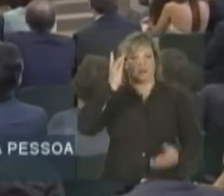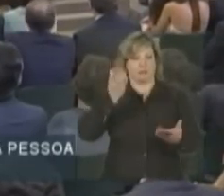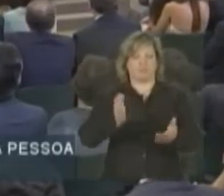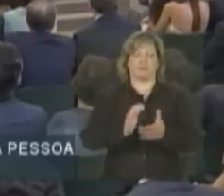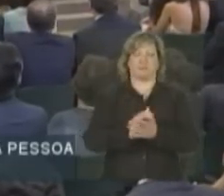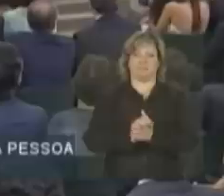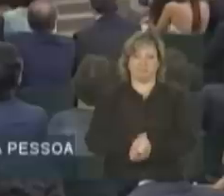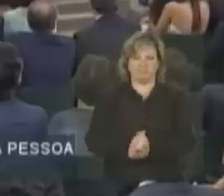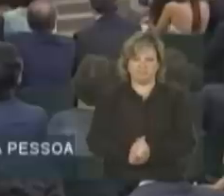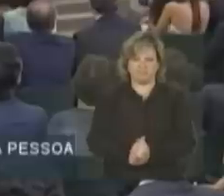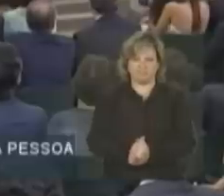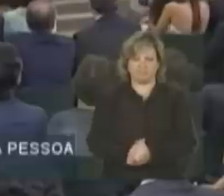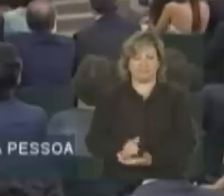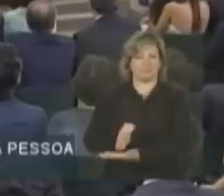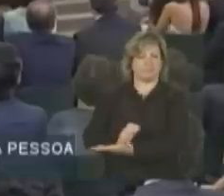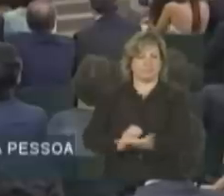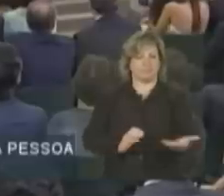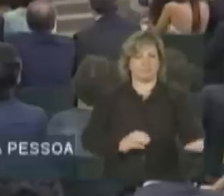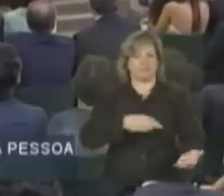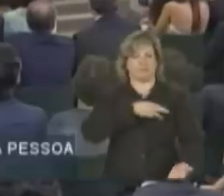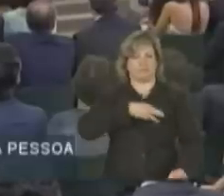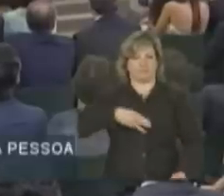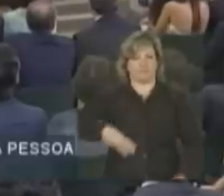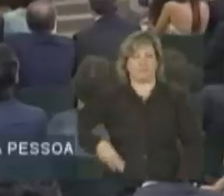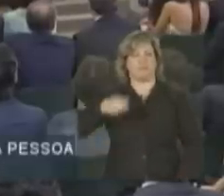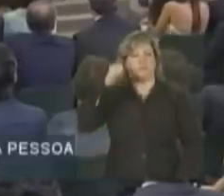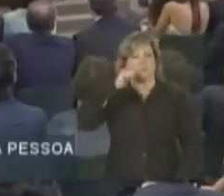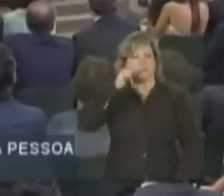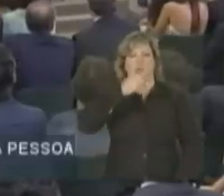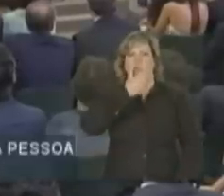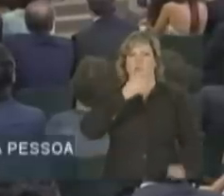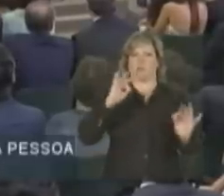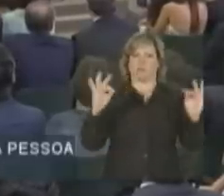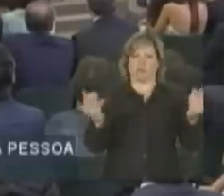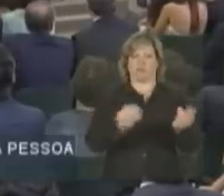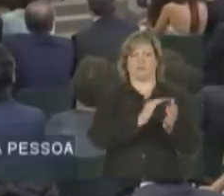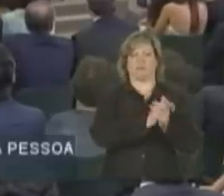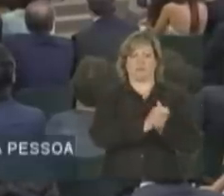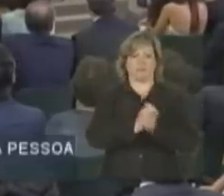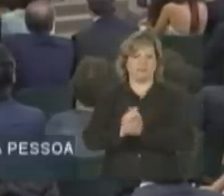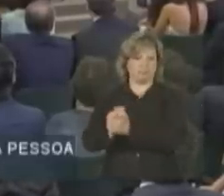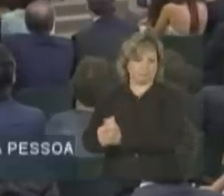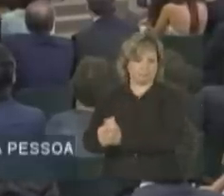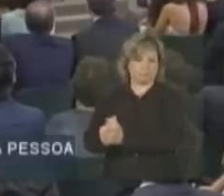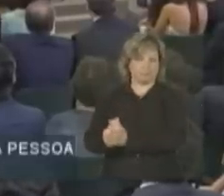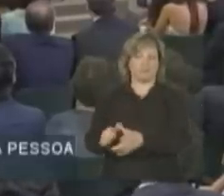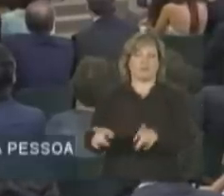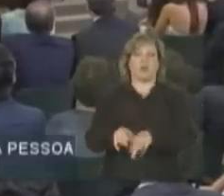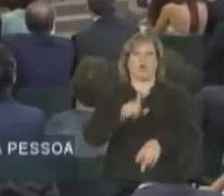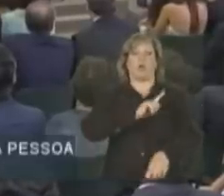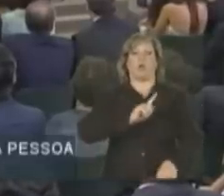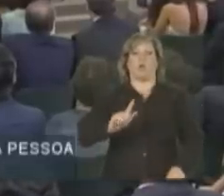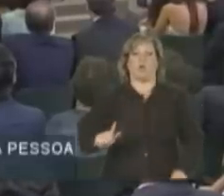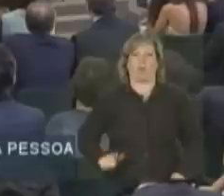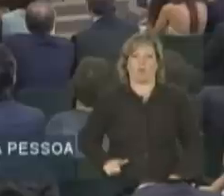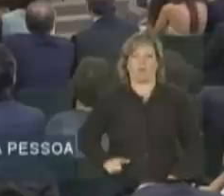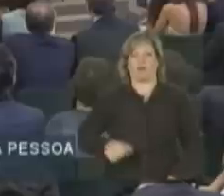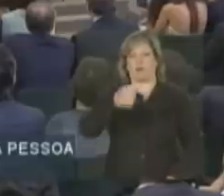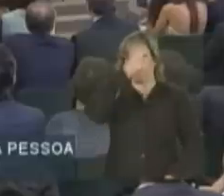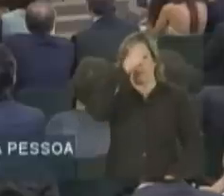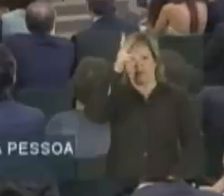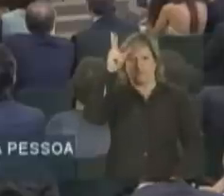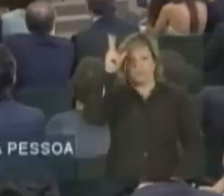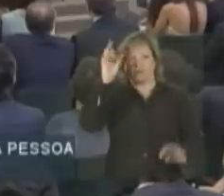senhores ministros, senhoras ministras, senhores governadores, senhores